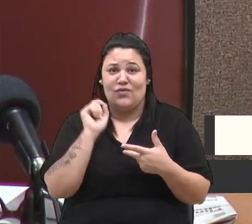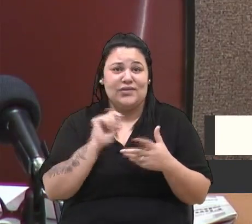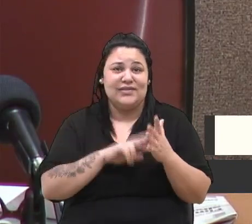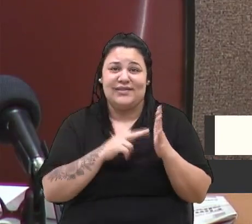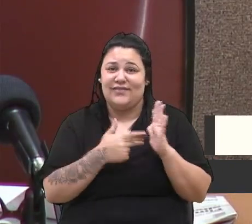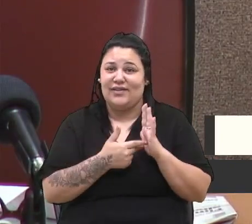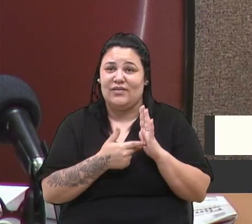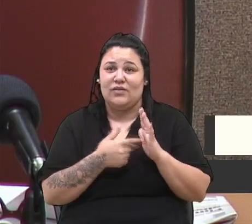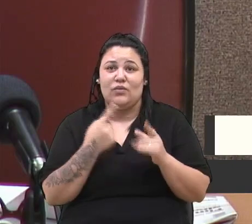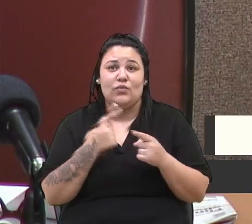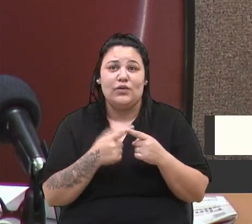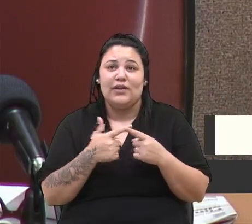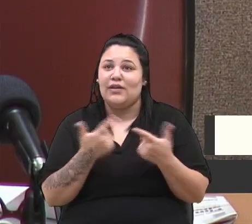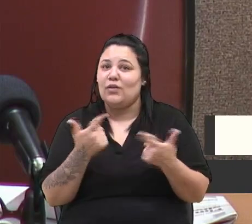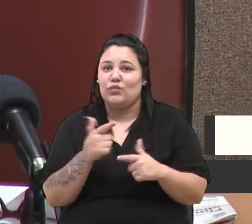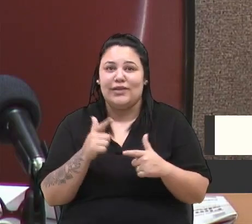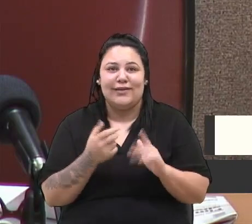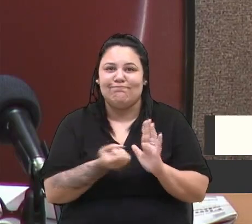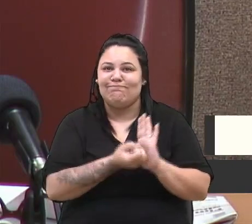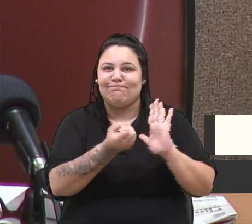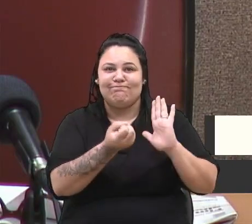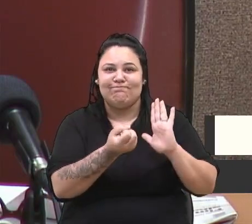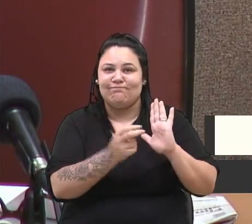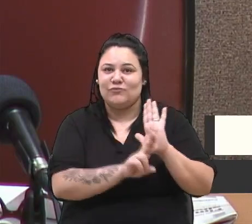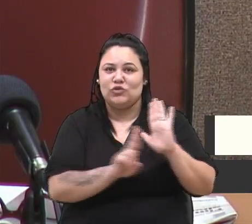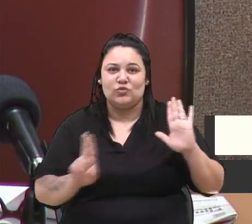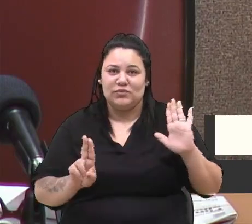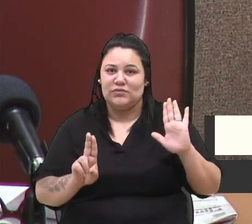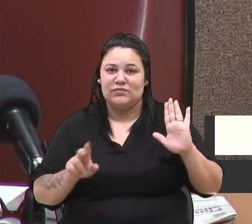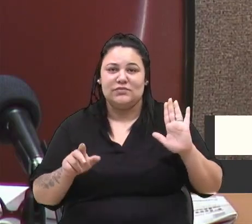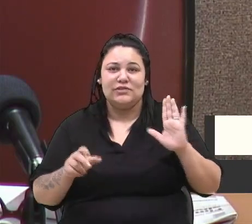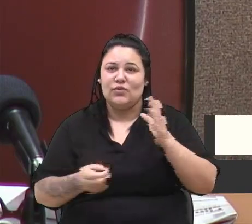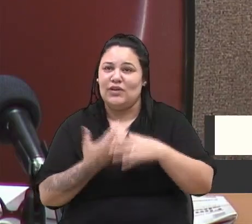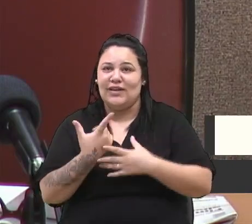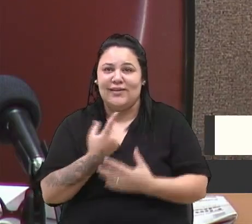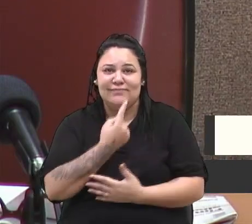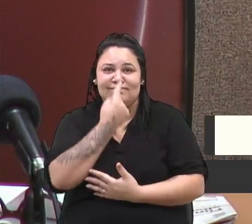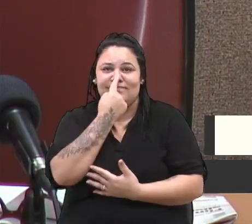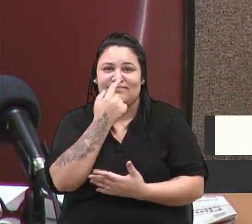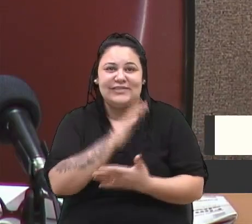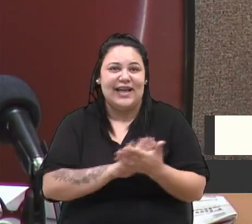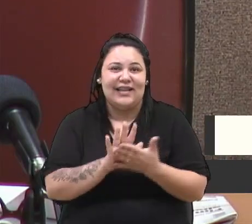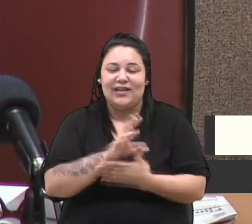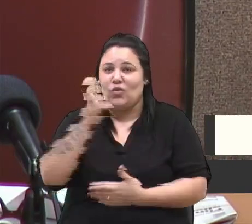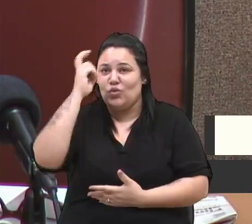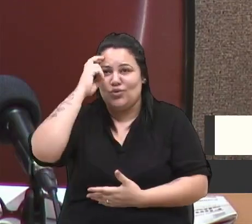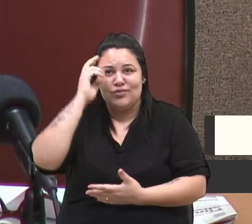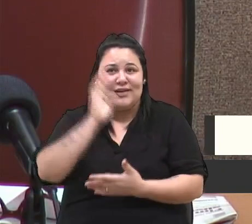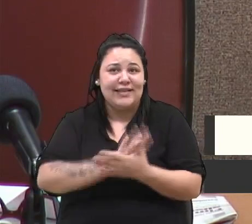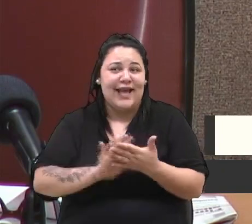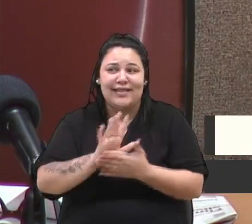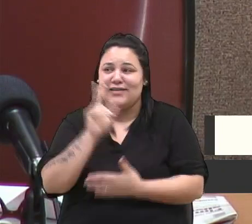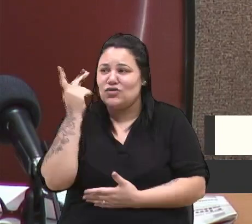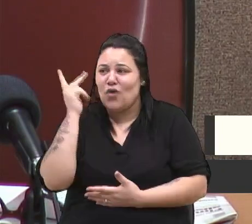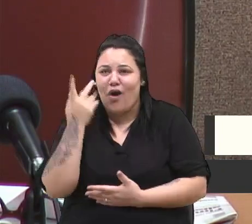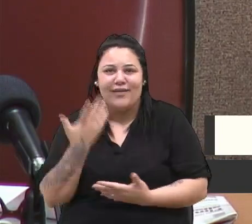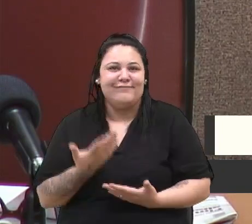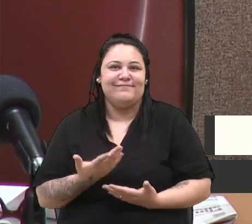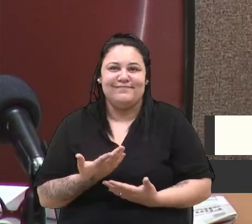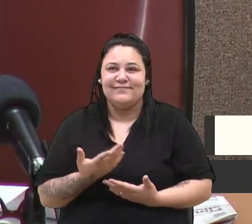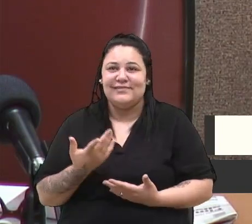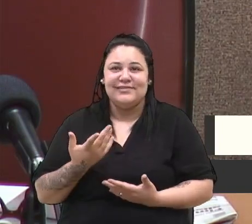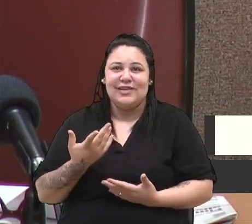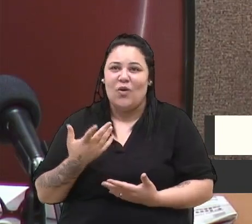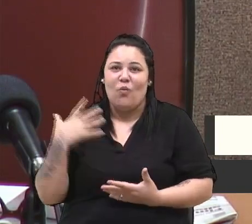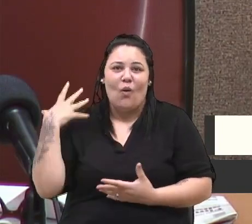porque nós não temos mais identificação, isso não gera proximidade, isso não gera cultura, isso não gera história, isso não resgata a história